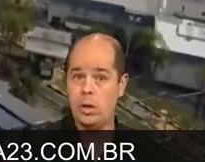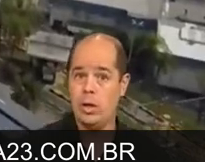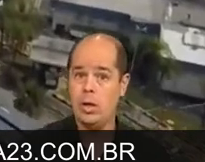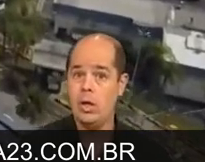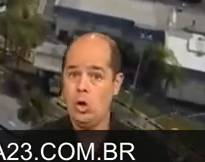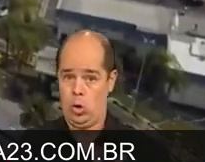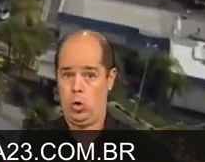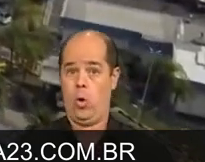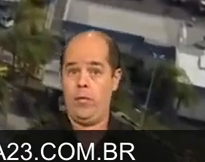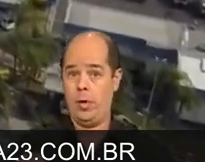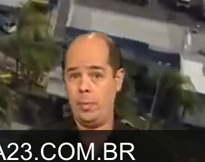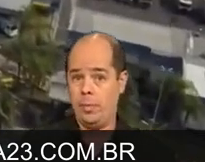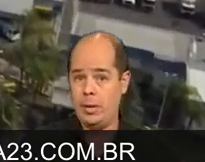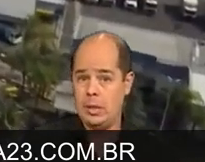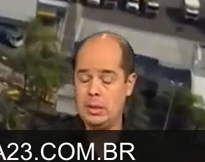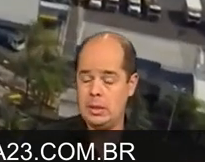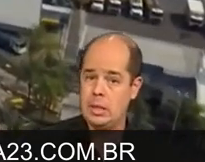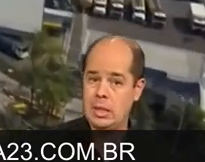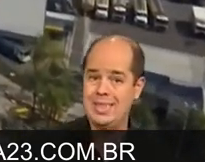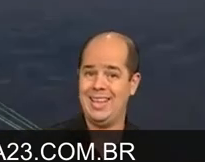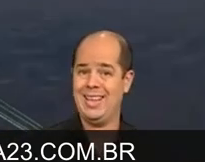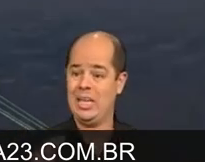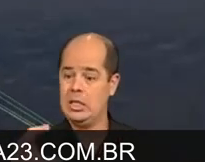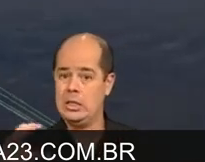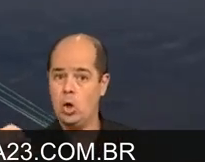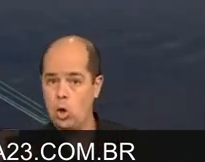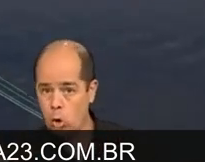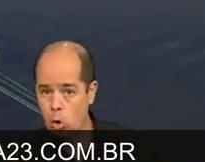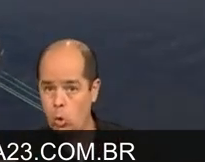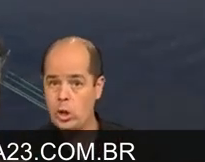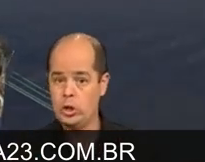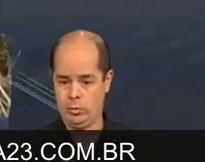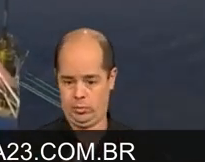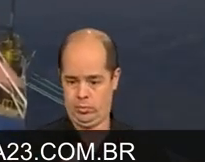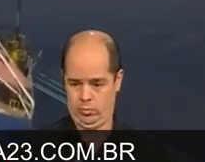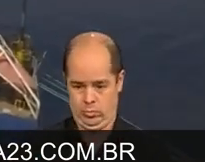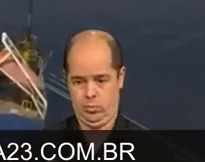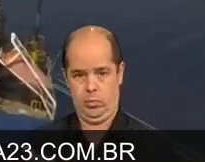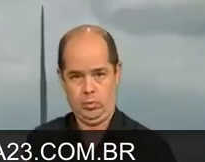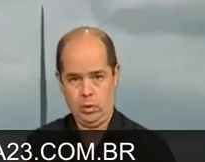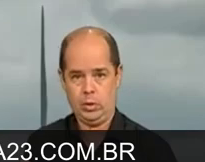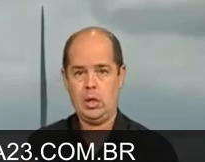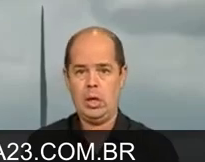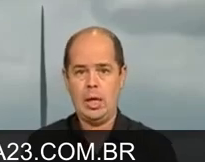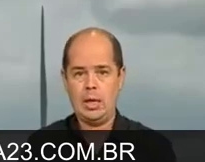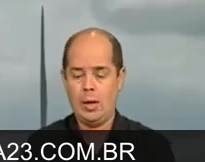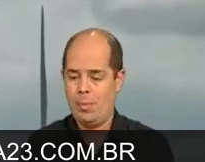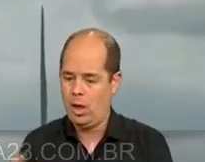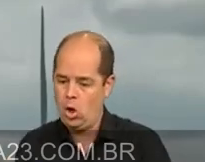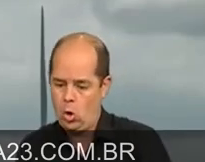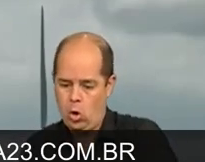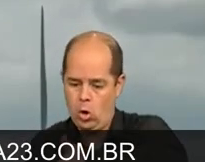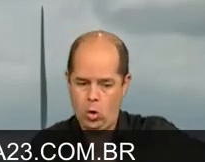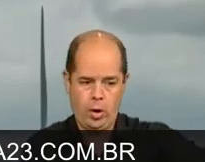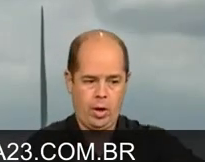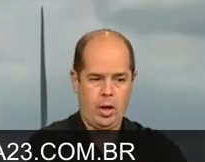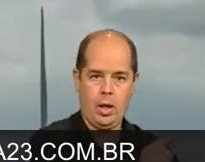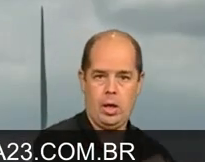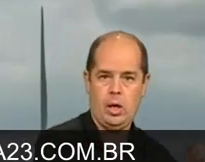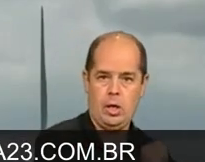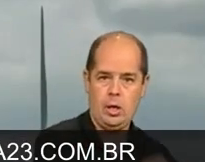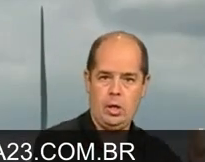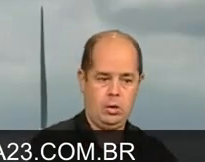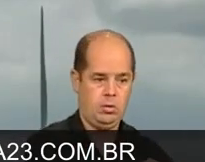precificar o carbono e usar essas receitas para reduzir encargos da indústria, além de participar ativamente